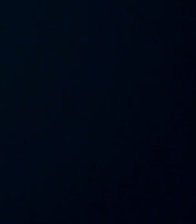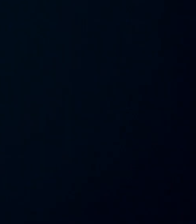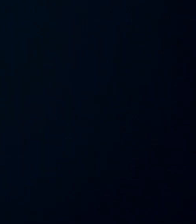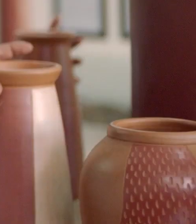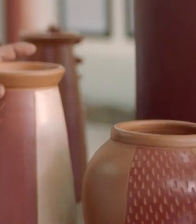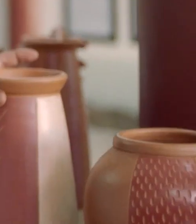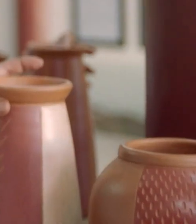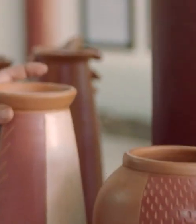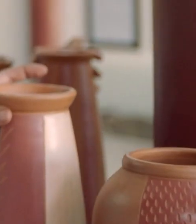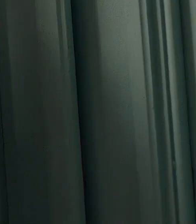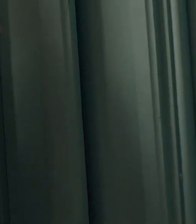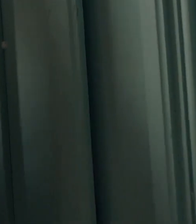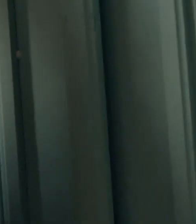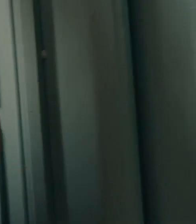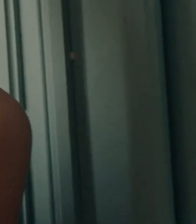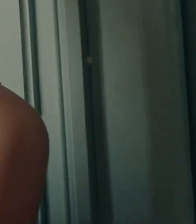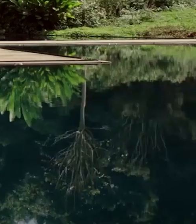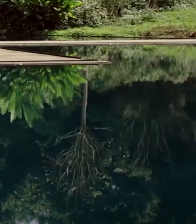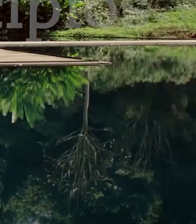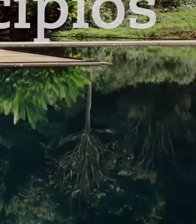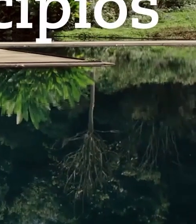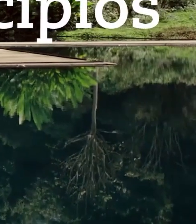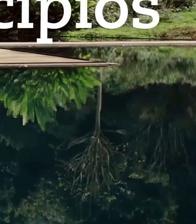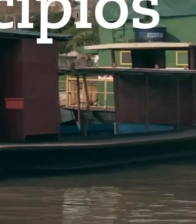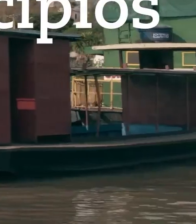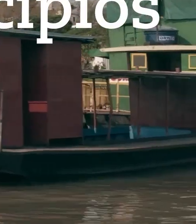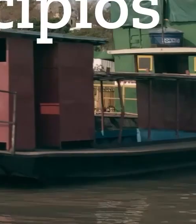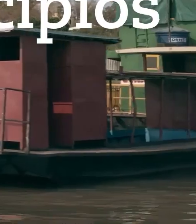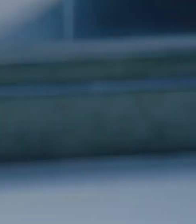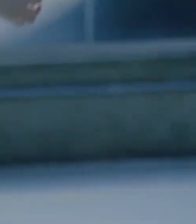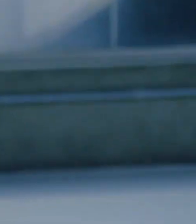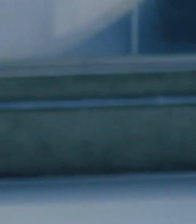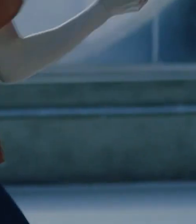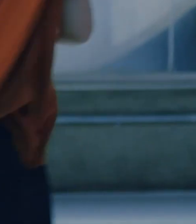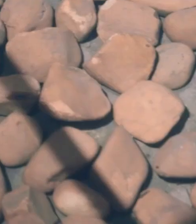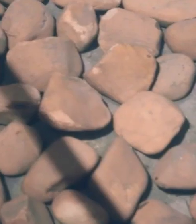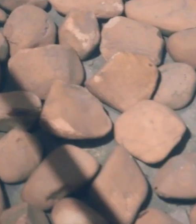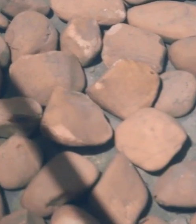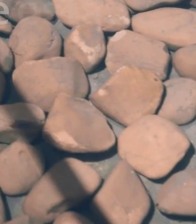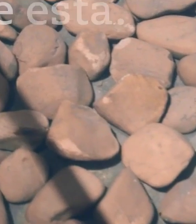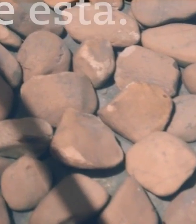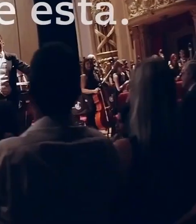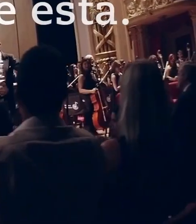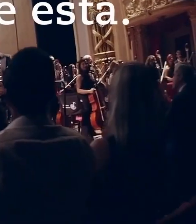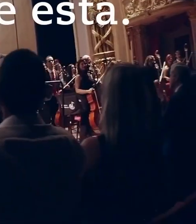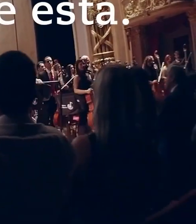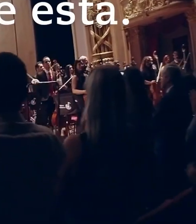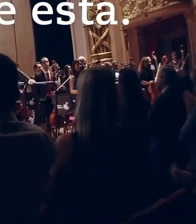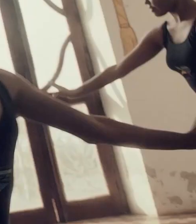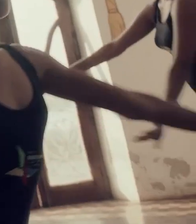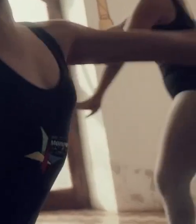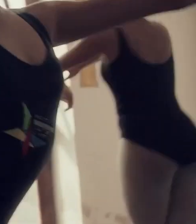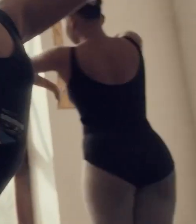museus ou apreciando obras de arte. Mais de 160 municípios. Onde tem cultura, a